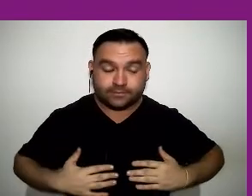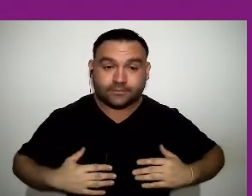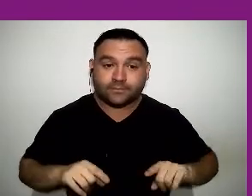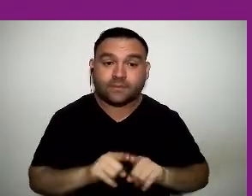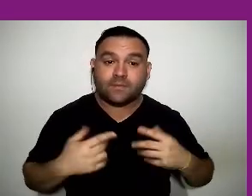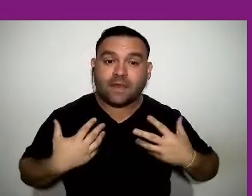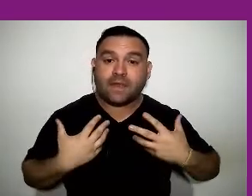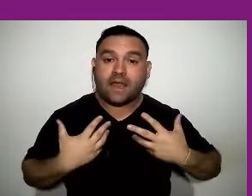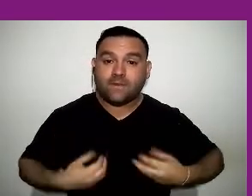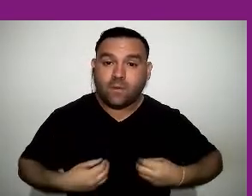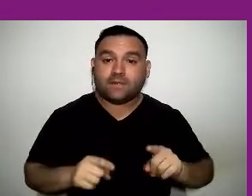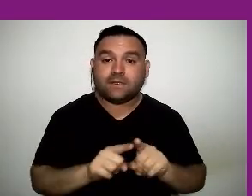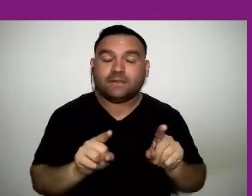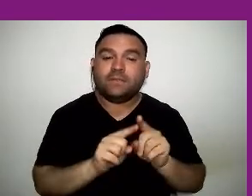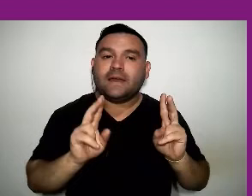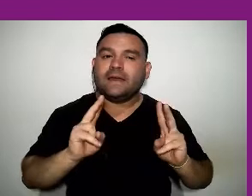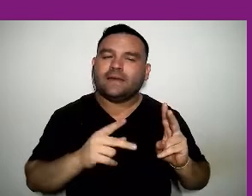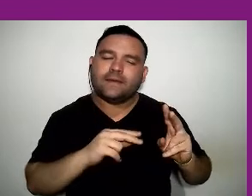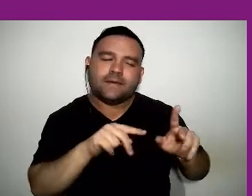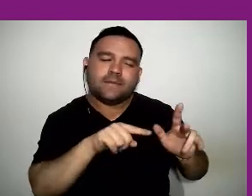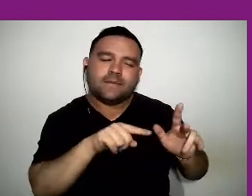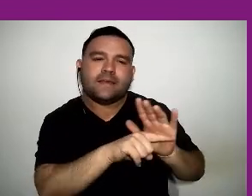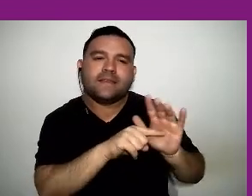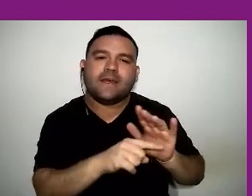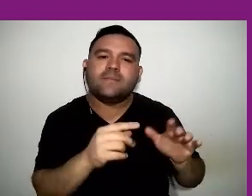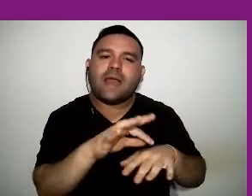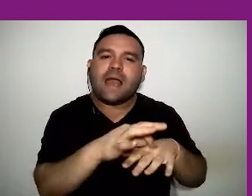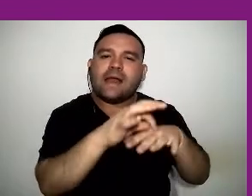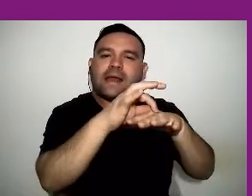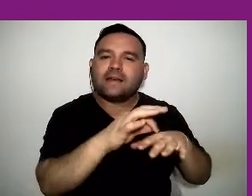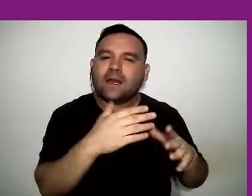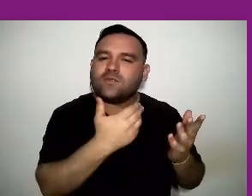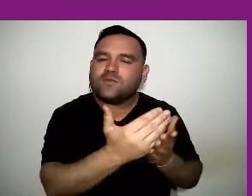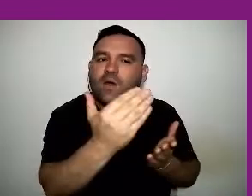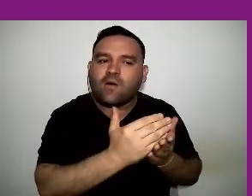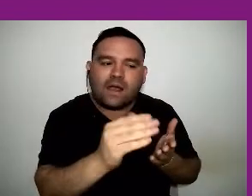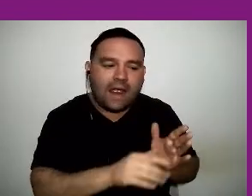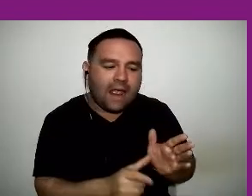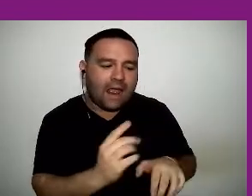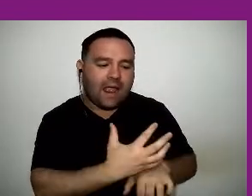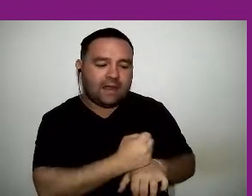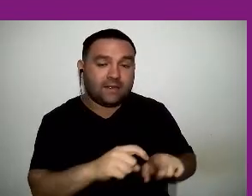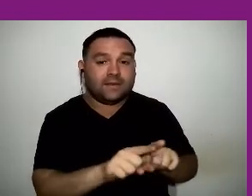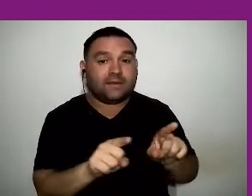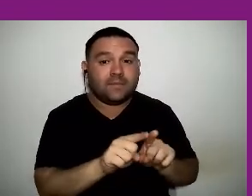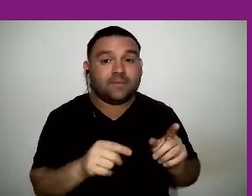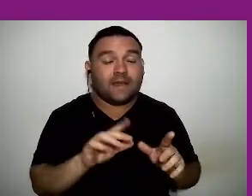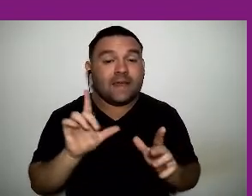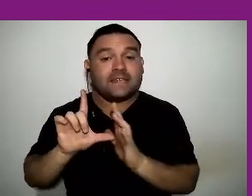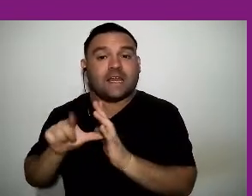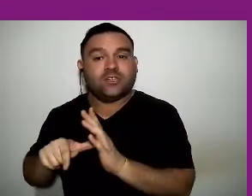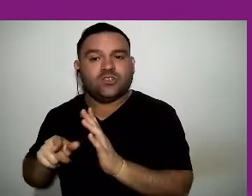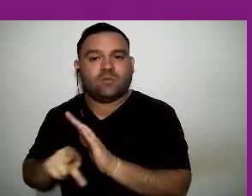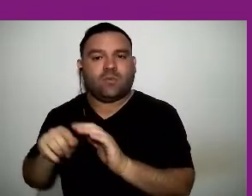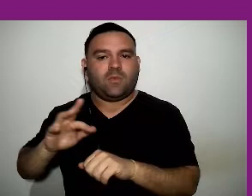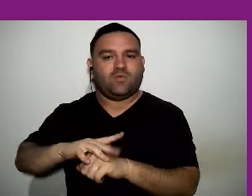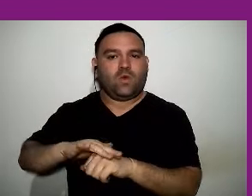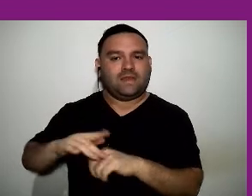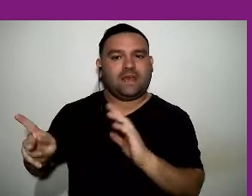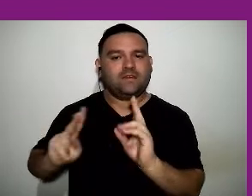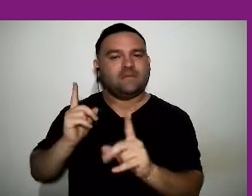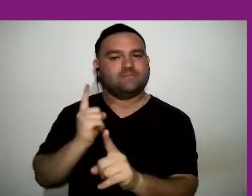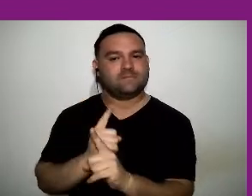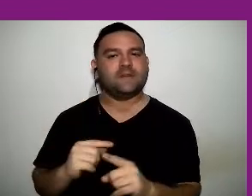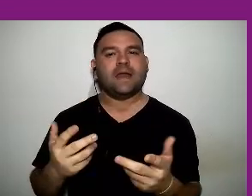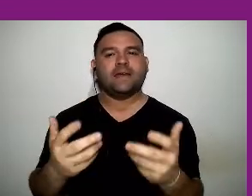ela foi muito frequentemente observada, não só na fase precoce, mas também na fase tardia da doença.